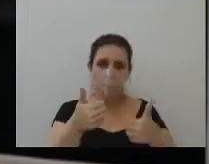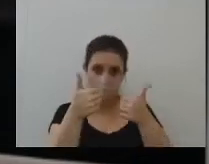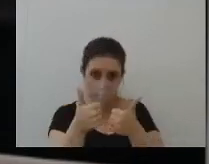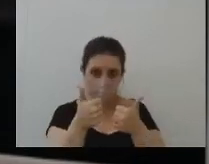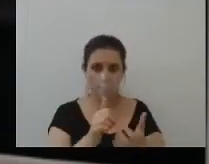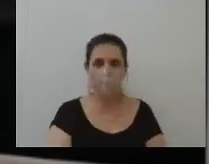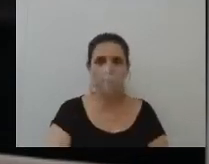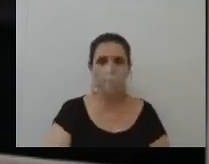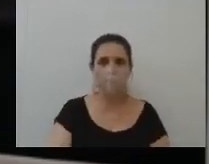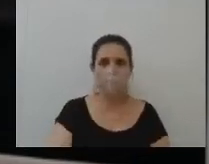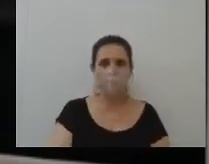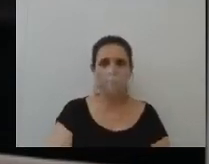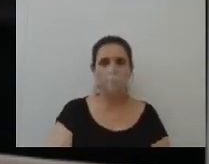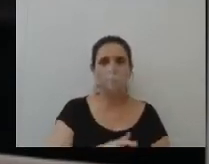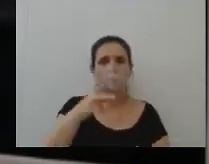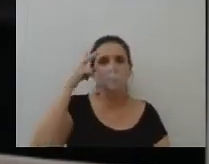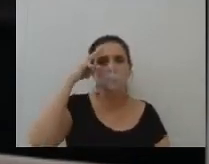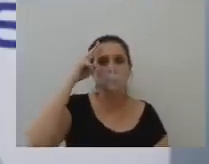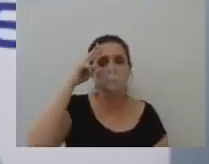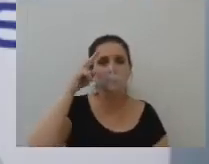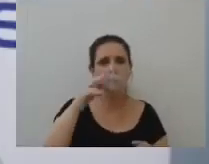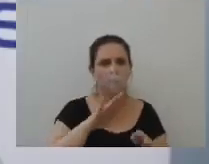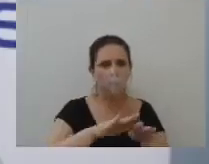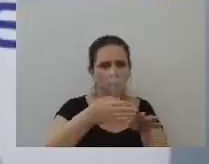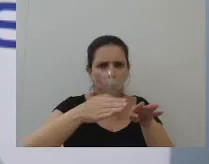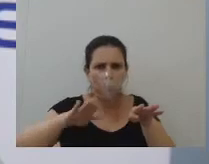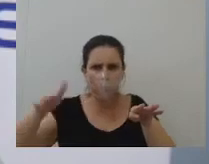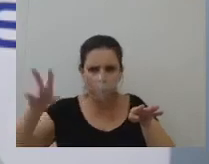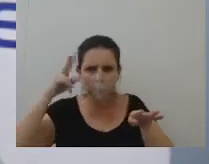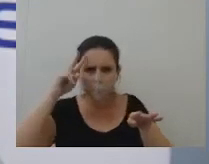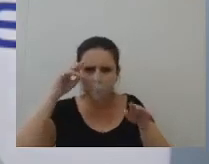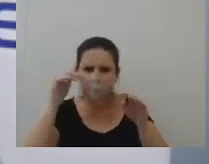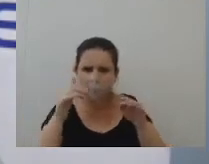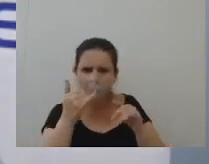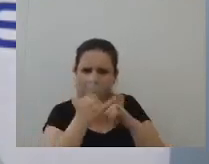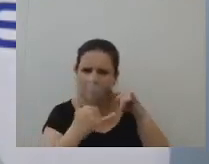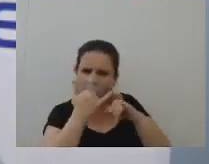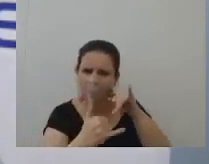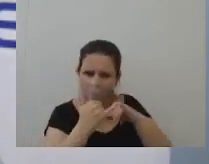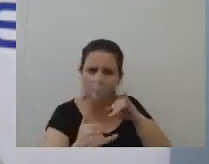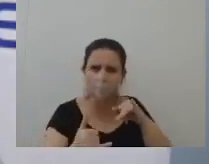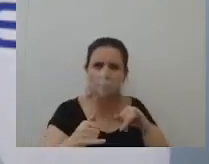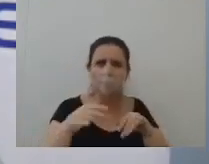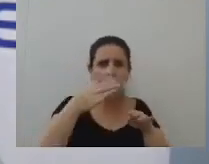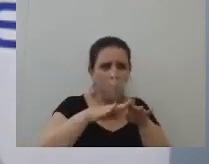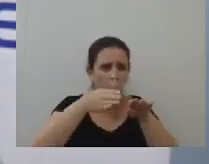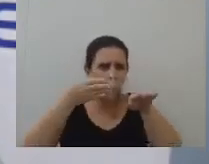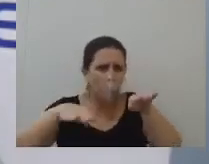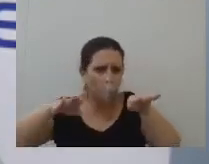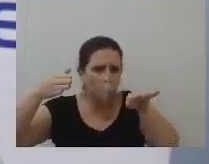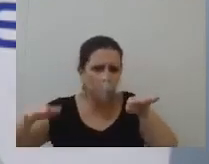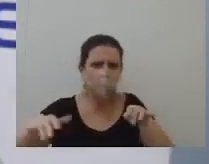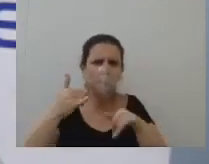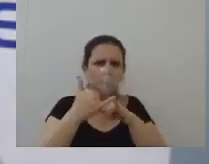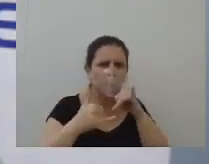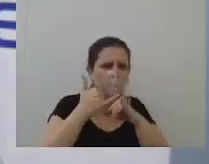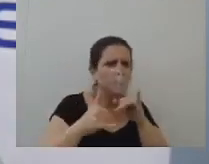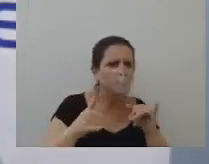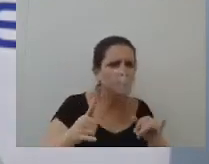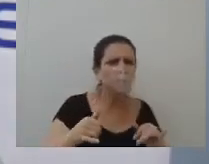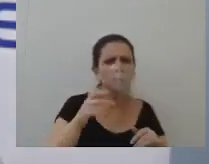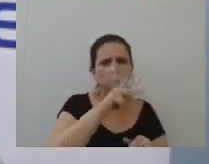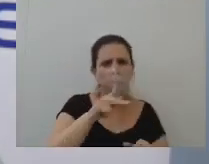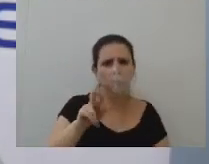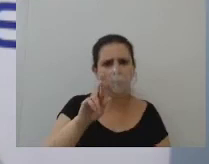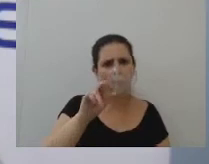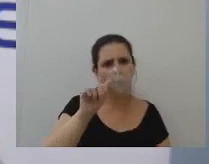Beleza? Lembra muito ondas ou não? Em ondas você tinha algo muito parecido. Não é? Quando o professor